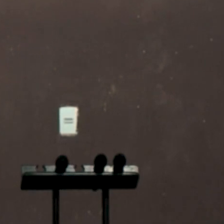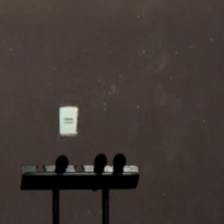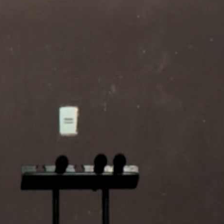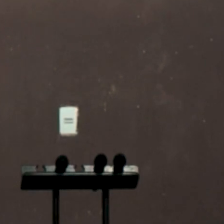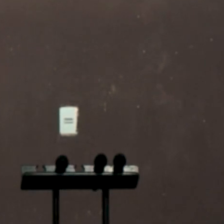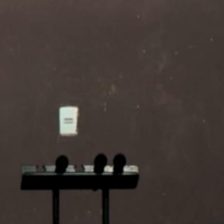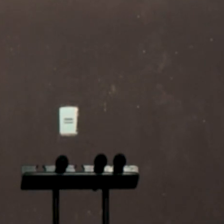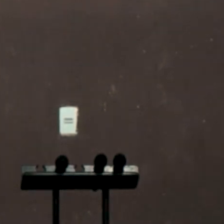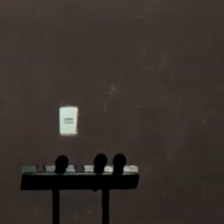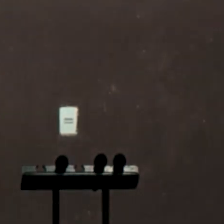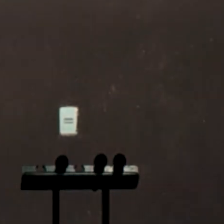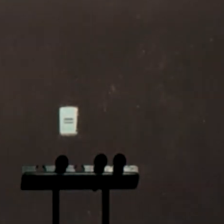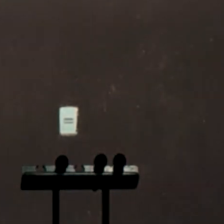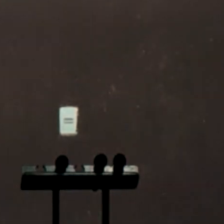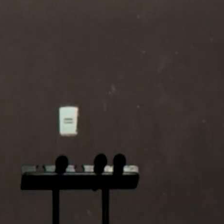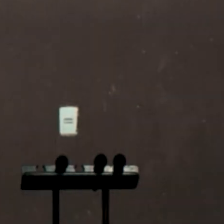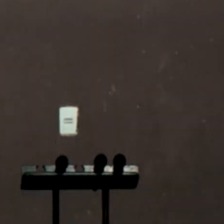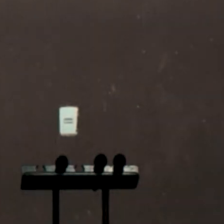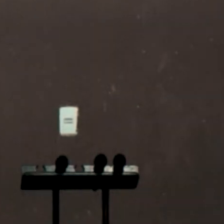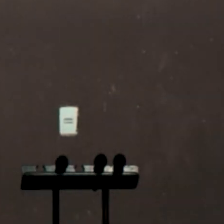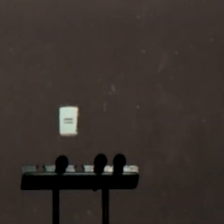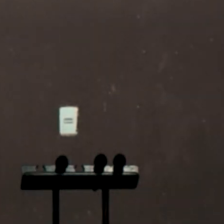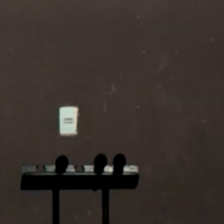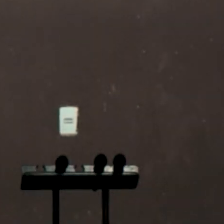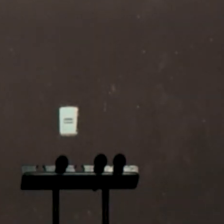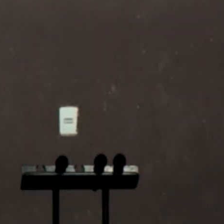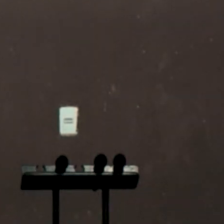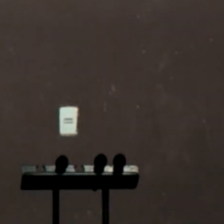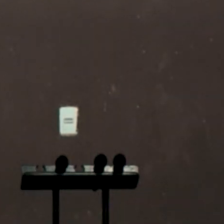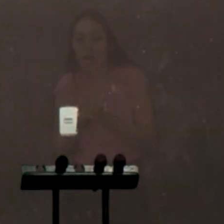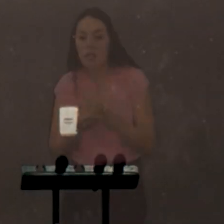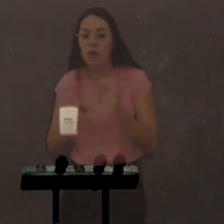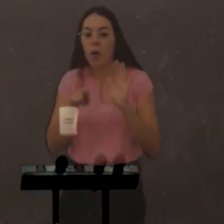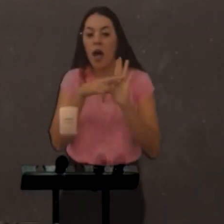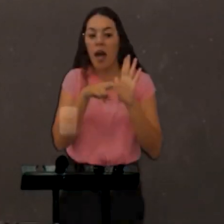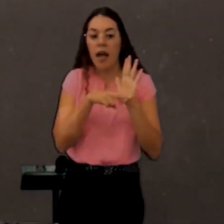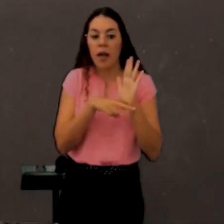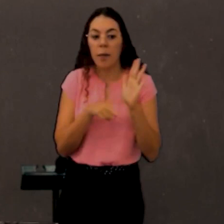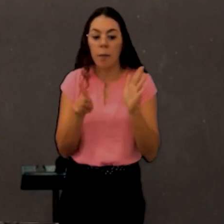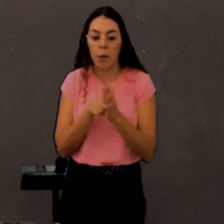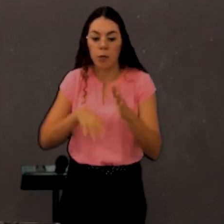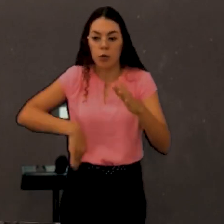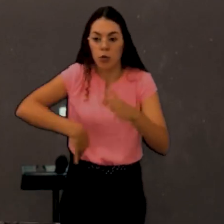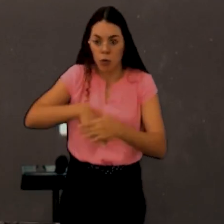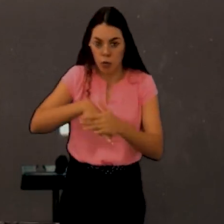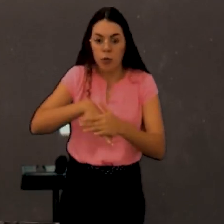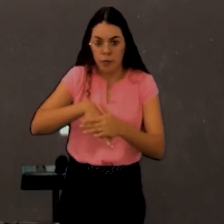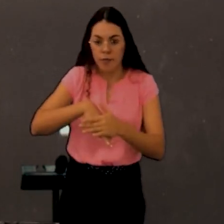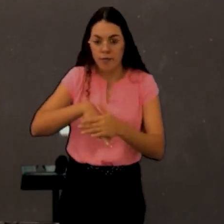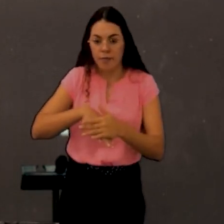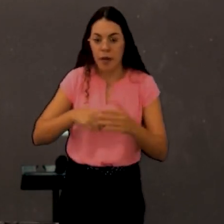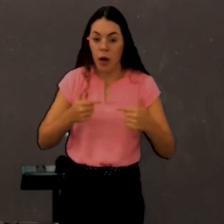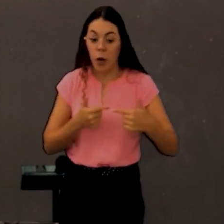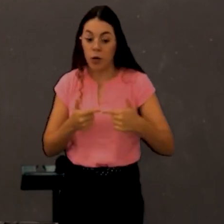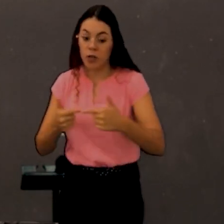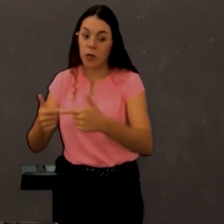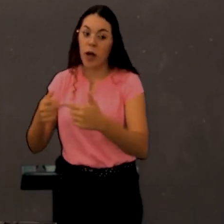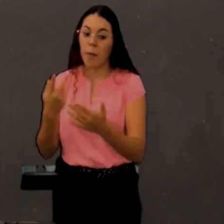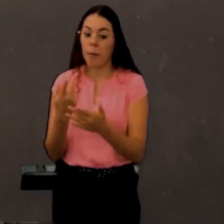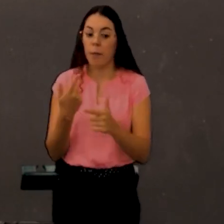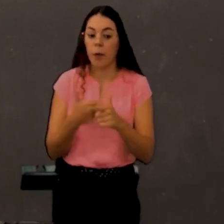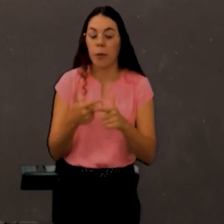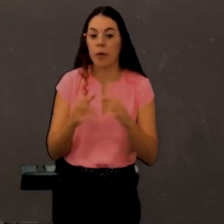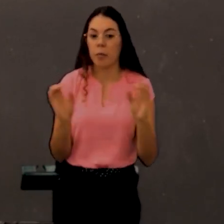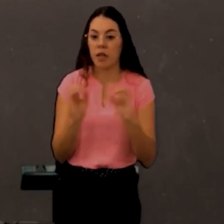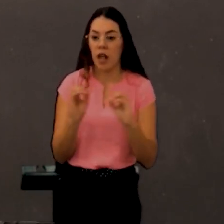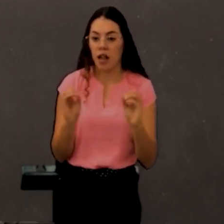jogada e ele vai tomar uma decisão com base nas regras do jogo, para que o jogo possa continuar sem nenhum problema